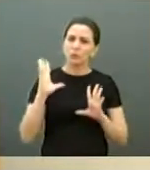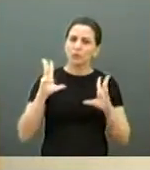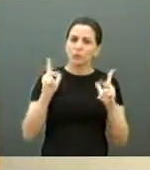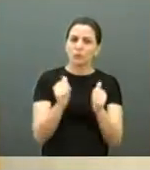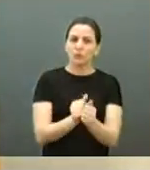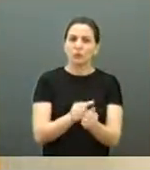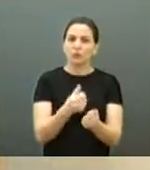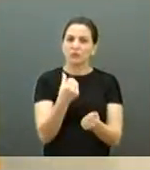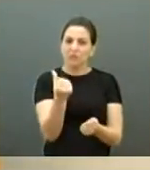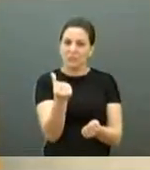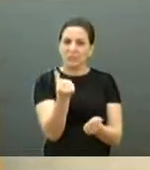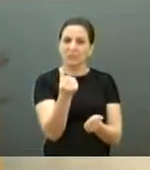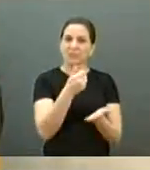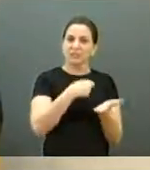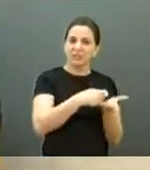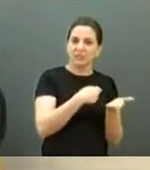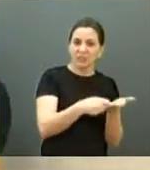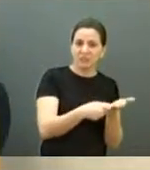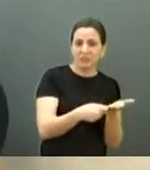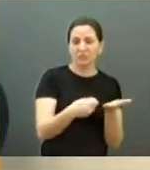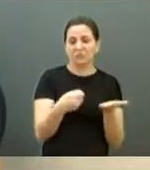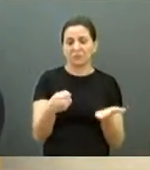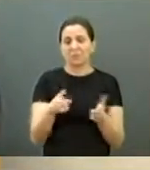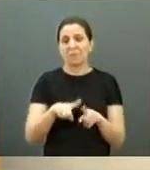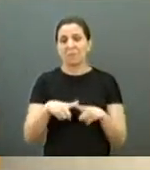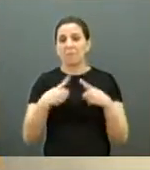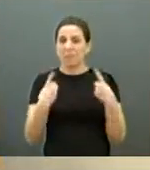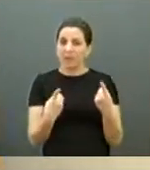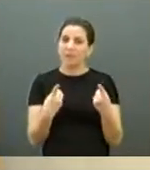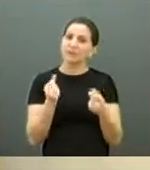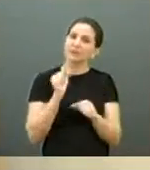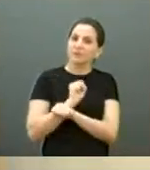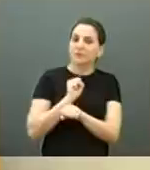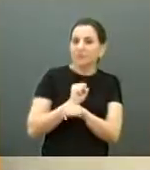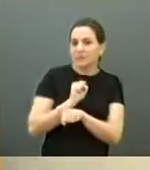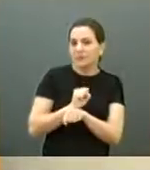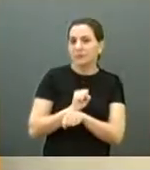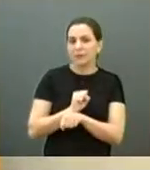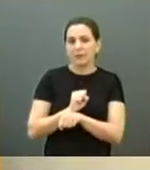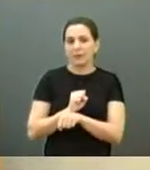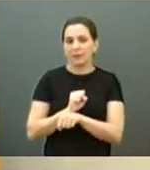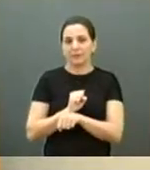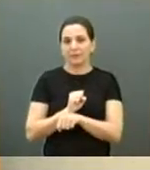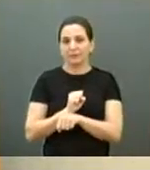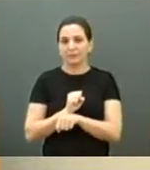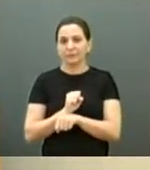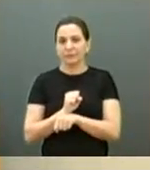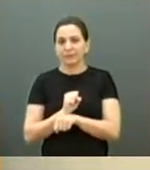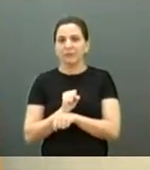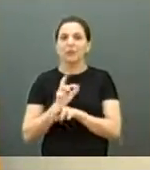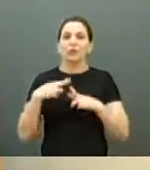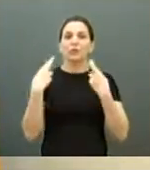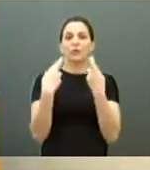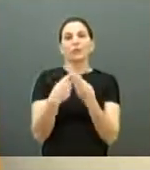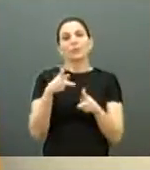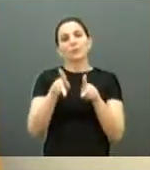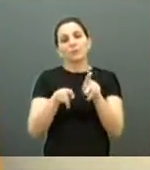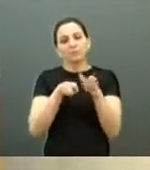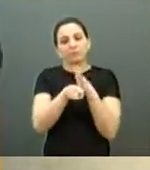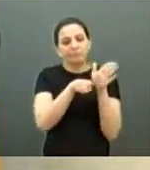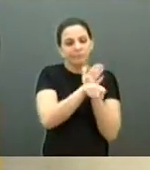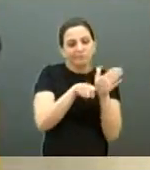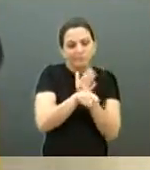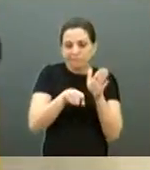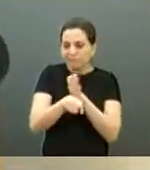seis assinaturas e agora doutor ela também assinou mas vamos aguardar então vamos fazer um pedido uma audiência pública para perguntarmos